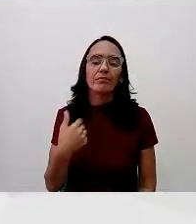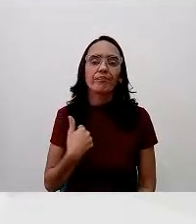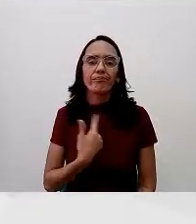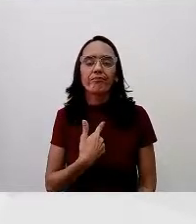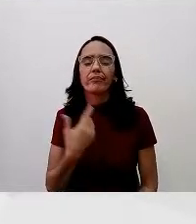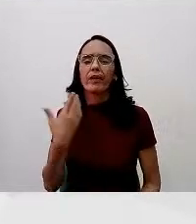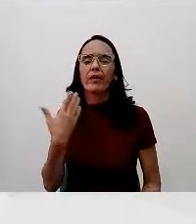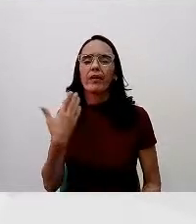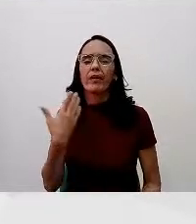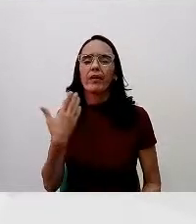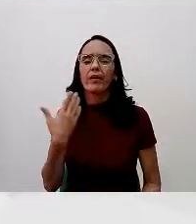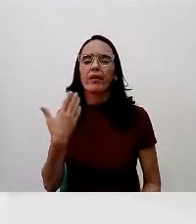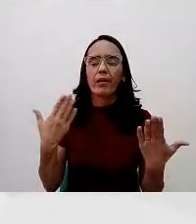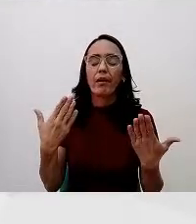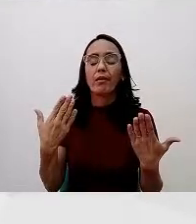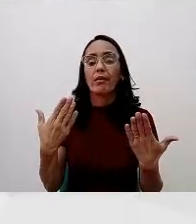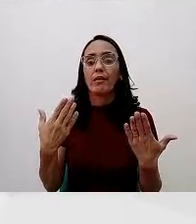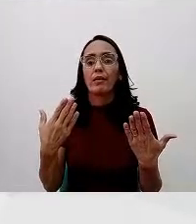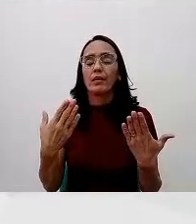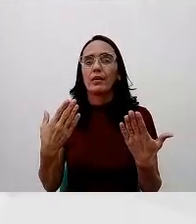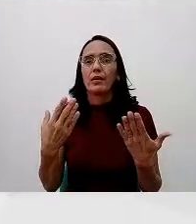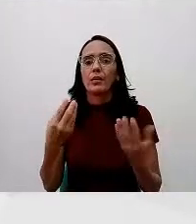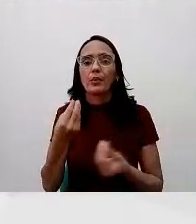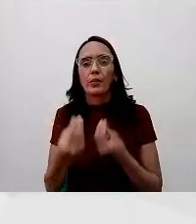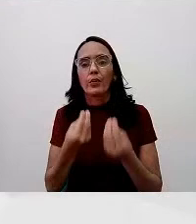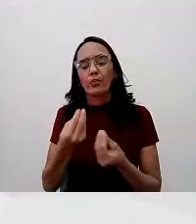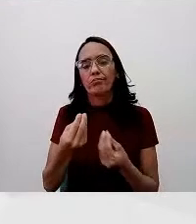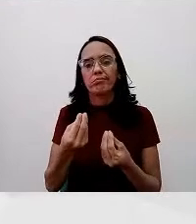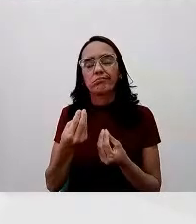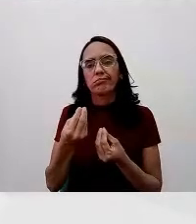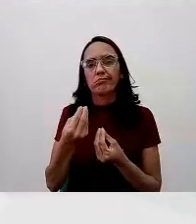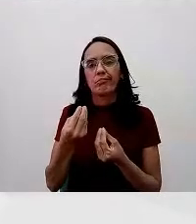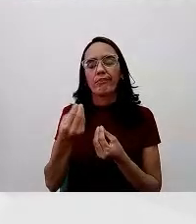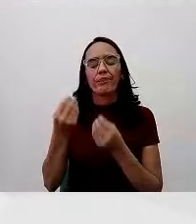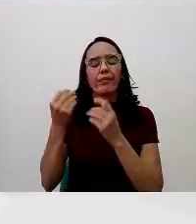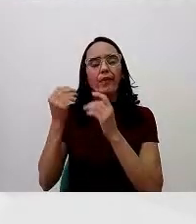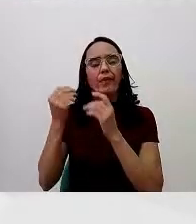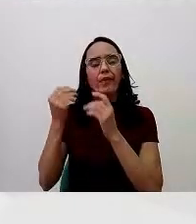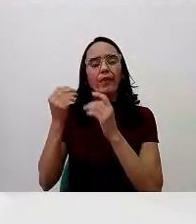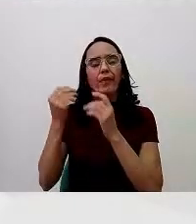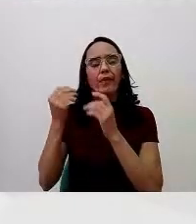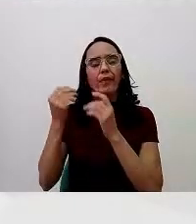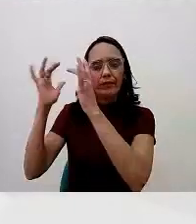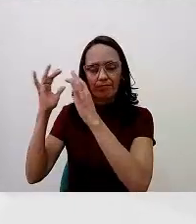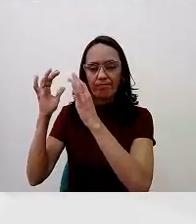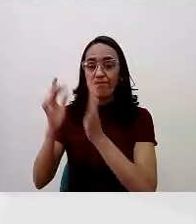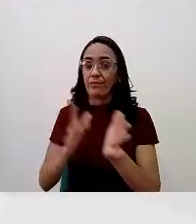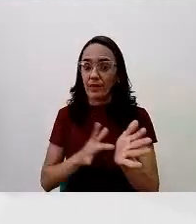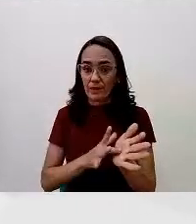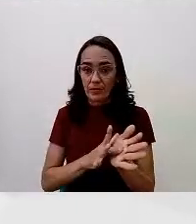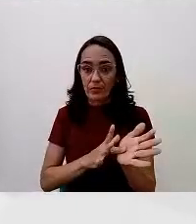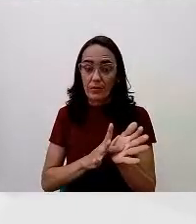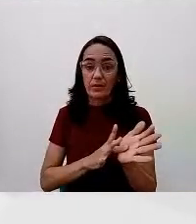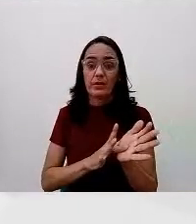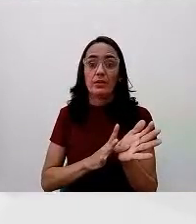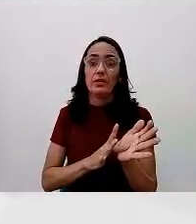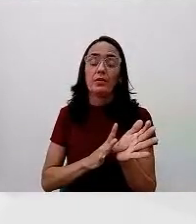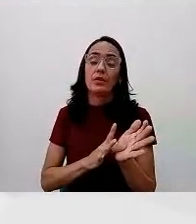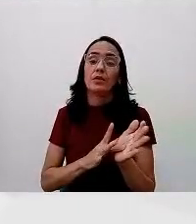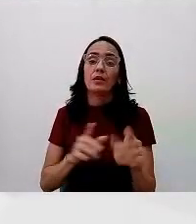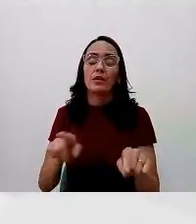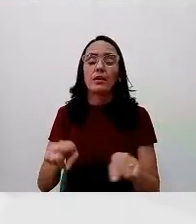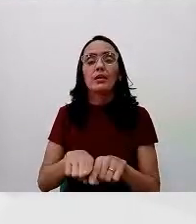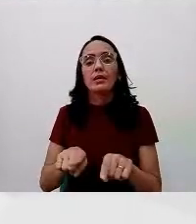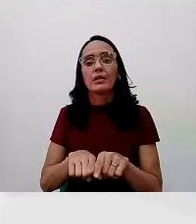rede neural artificial biologicamente plausível, né? Os efeitos, né, que